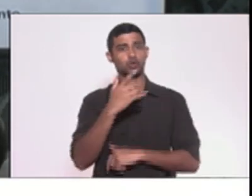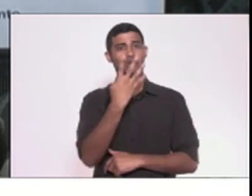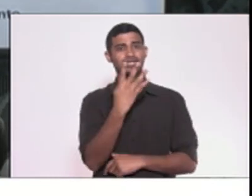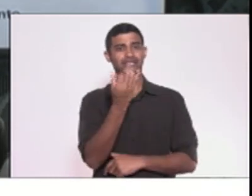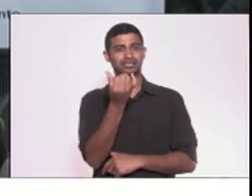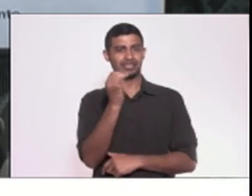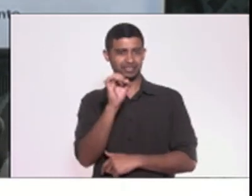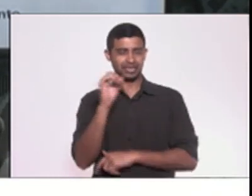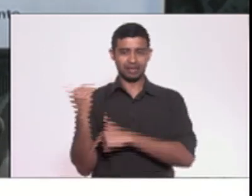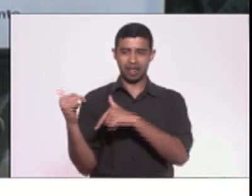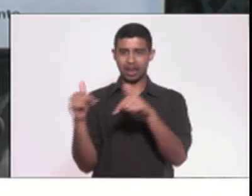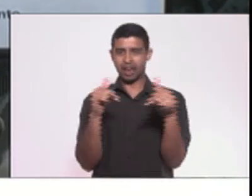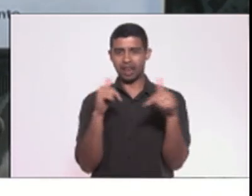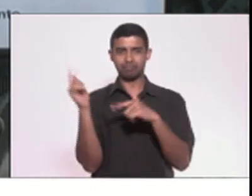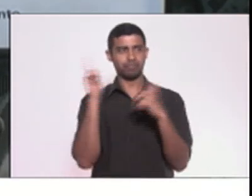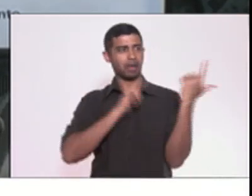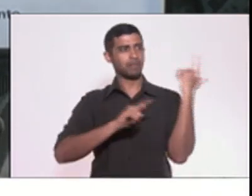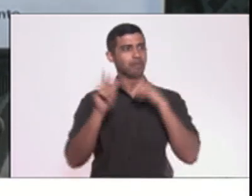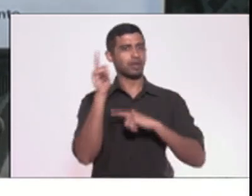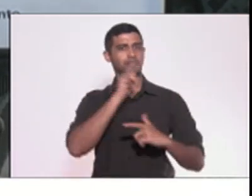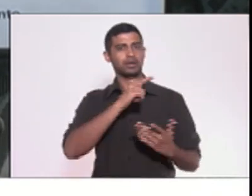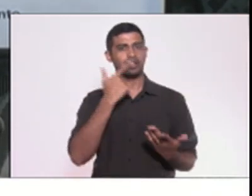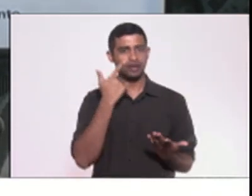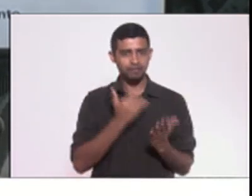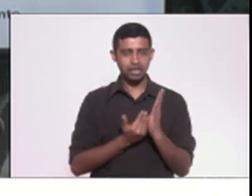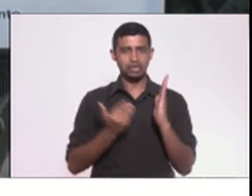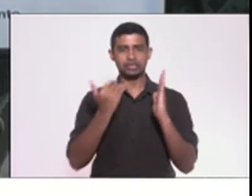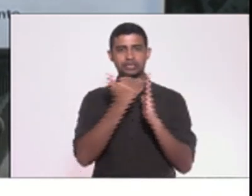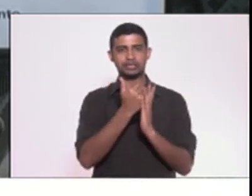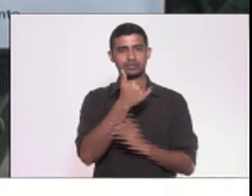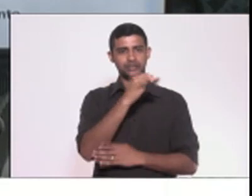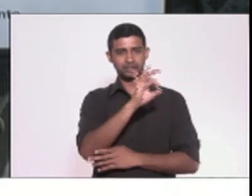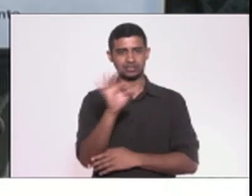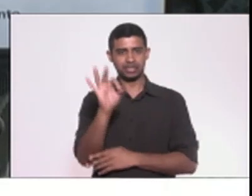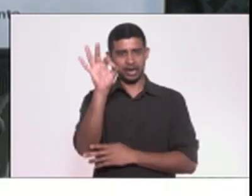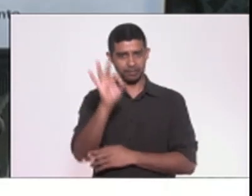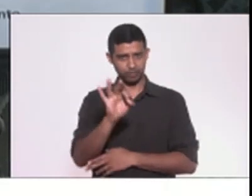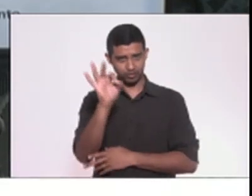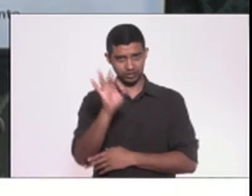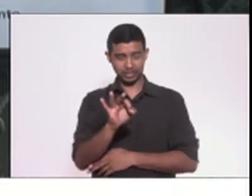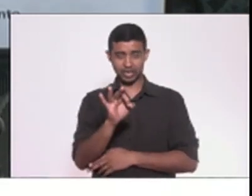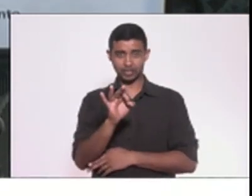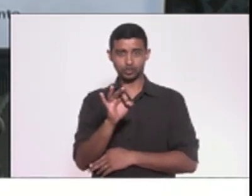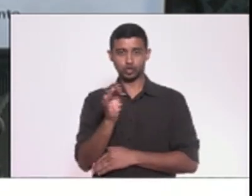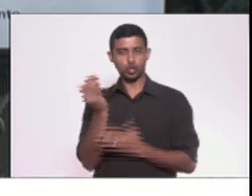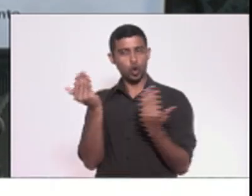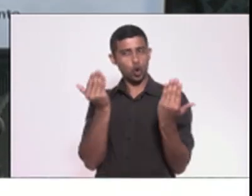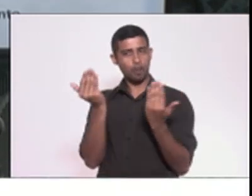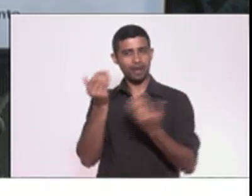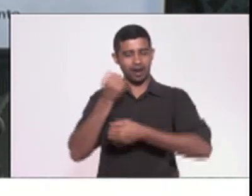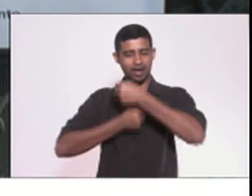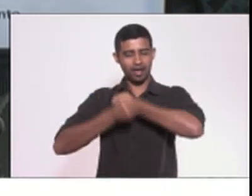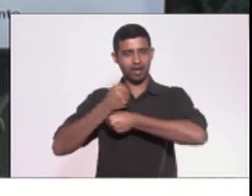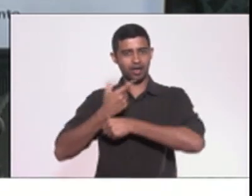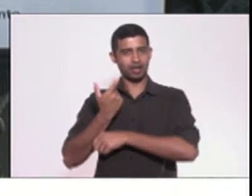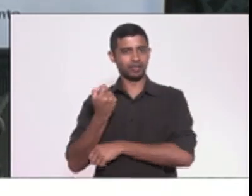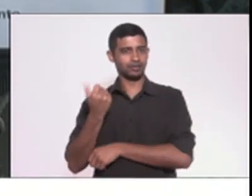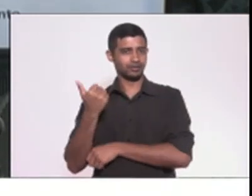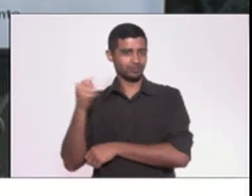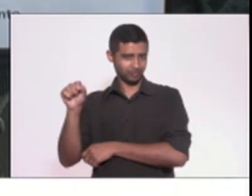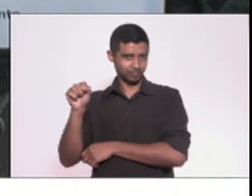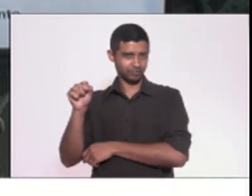operações, que significa um acréscimo de 100% do que a gente fez no ano passado. Colocamos cerca